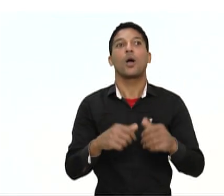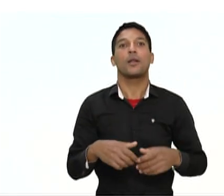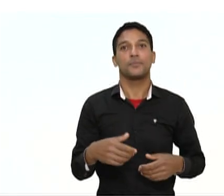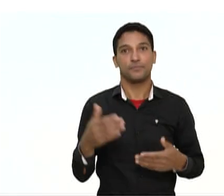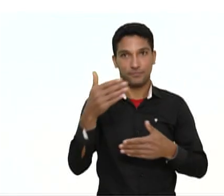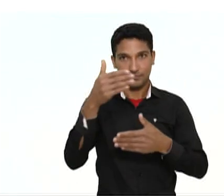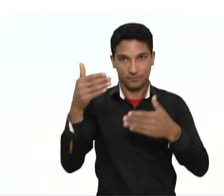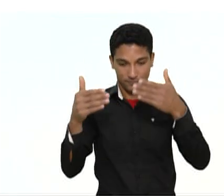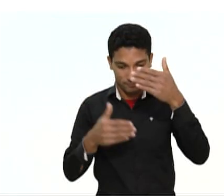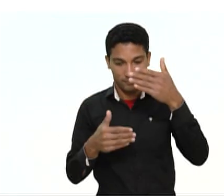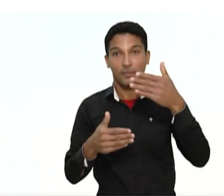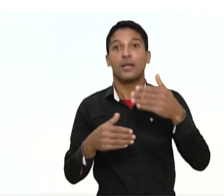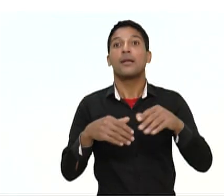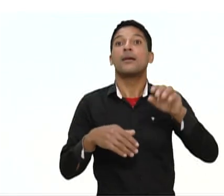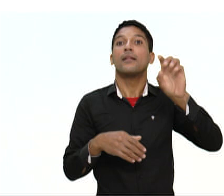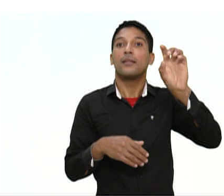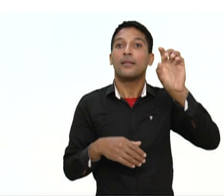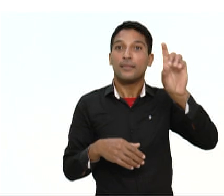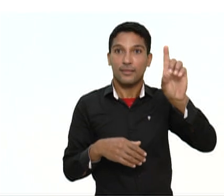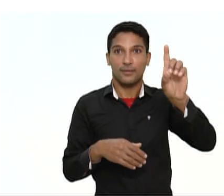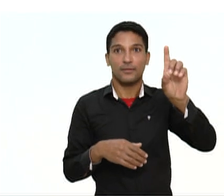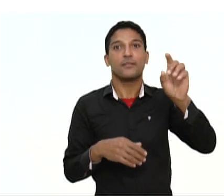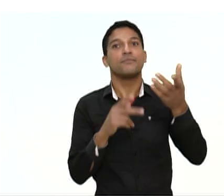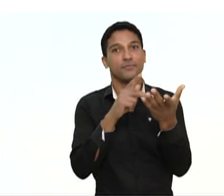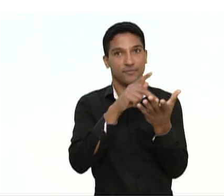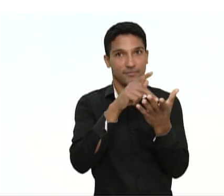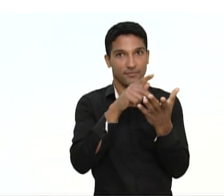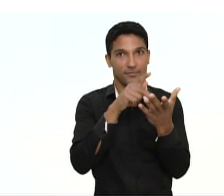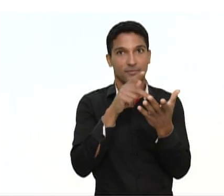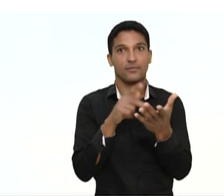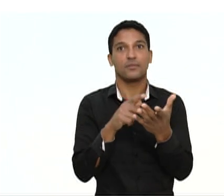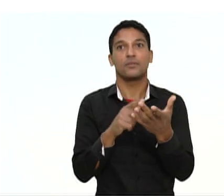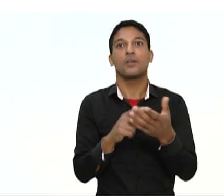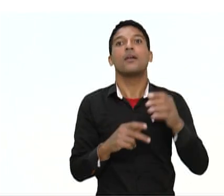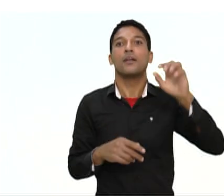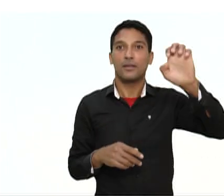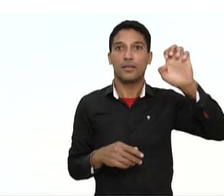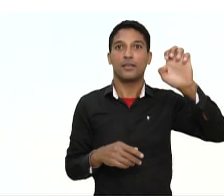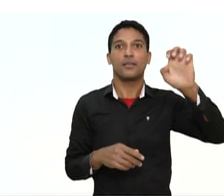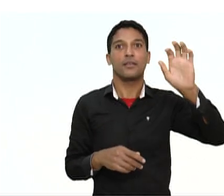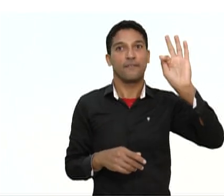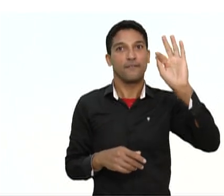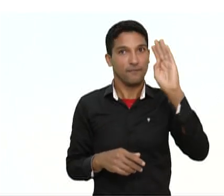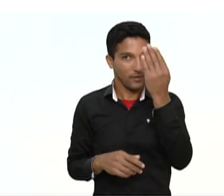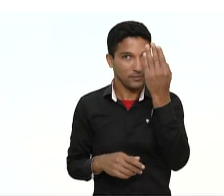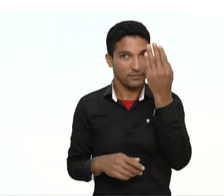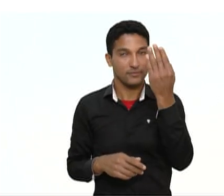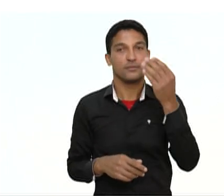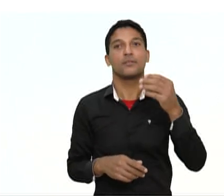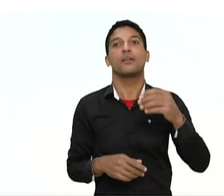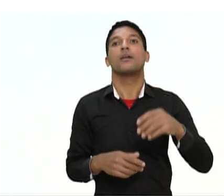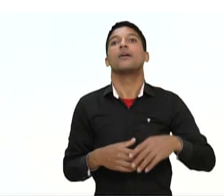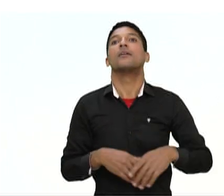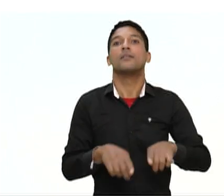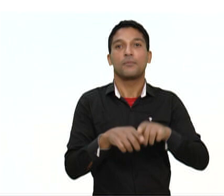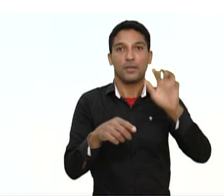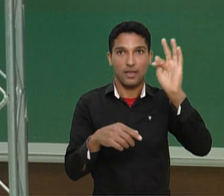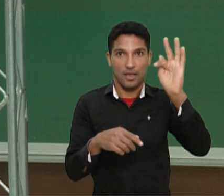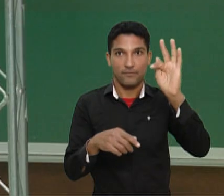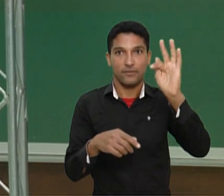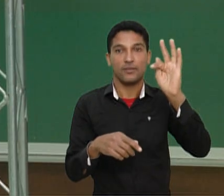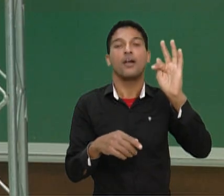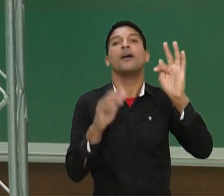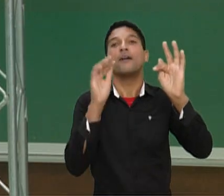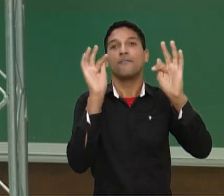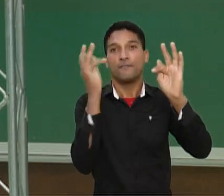letra D, verdade. A letra E, falso. E a letra F também é falsa, tá? Tive